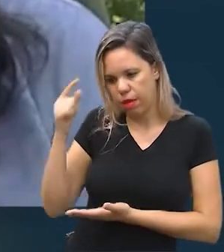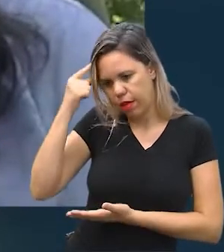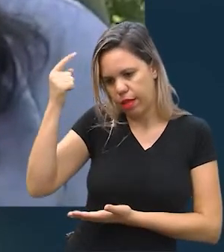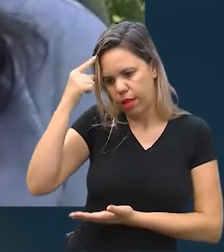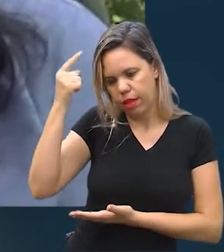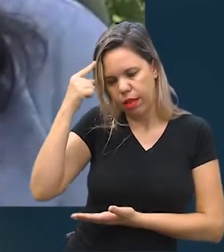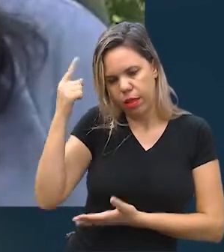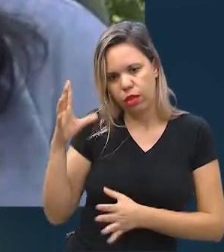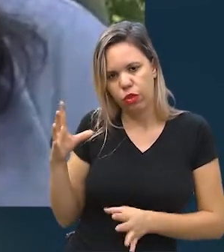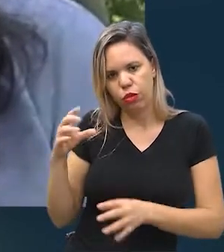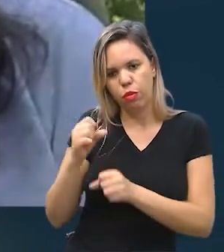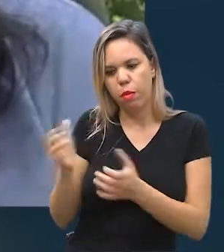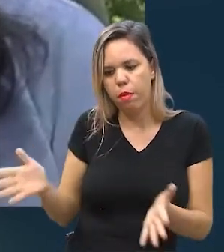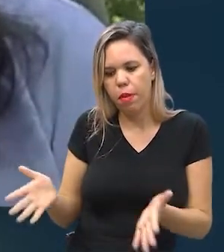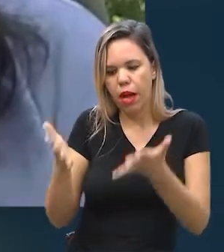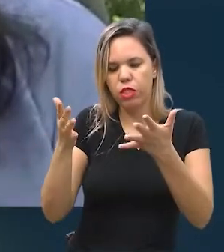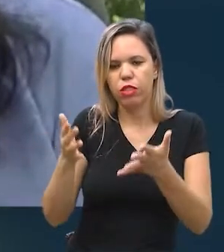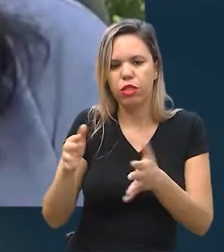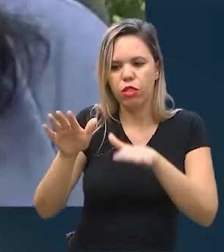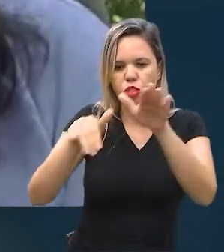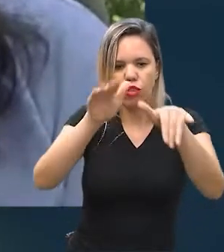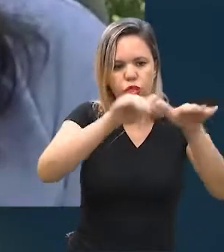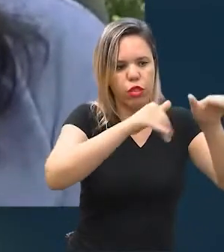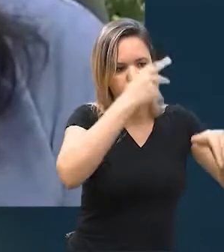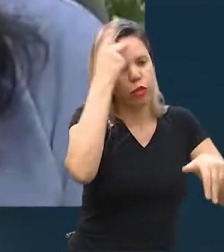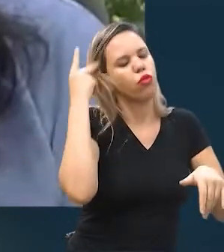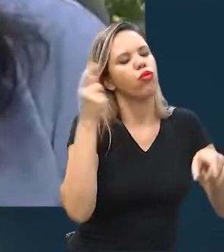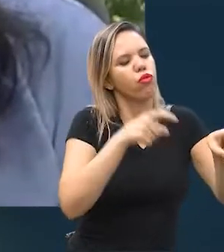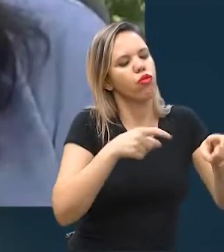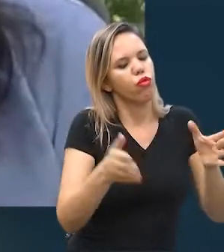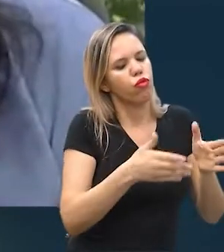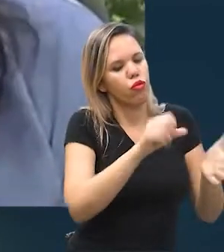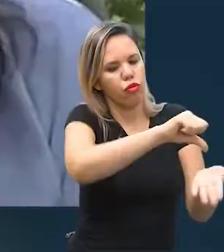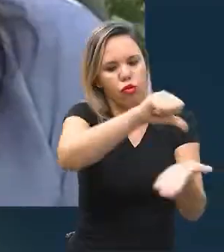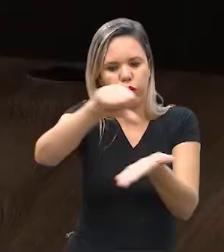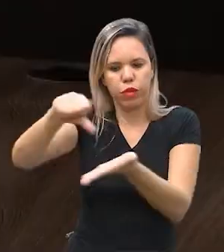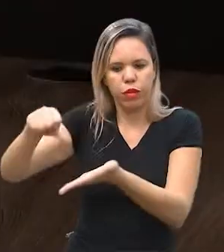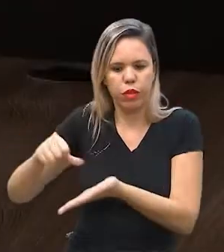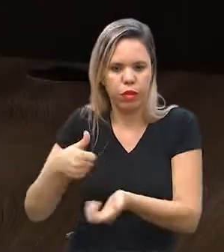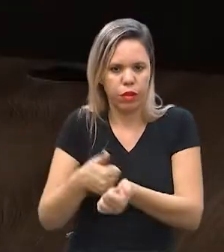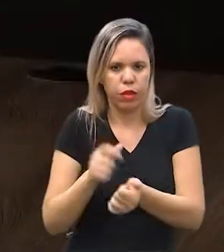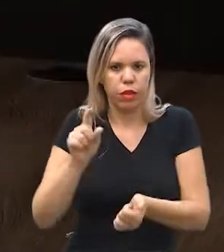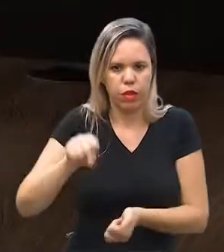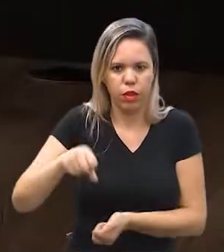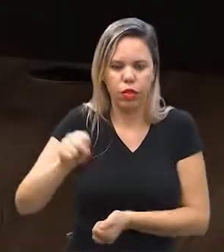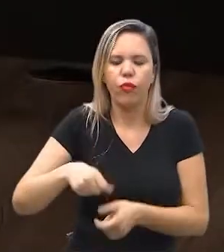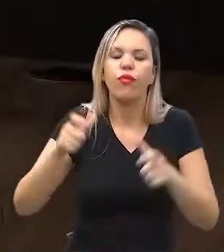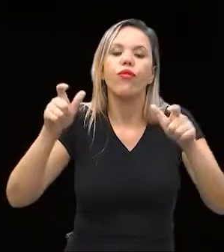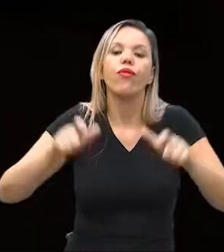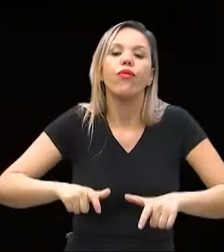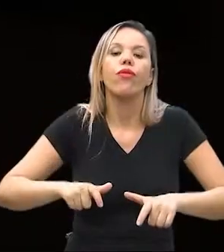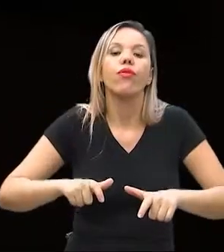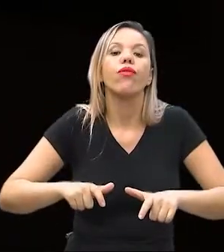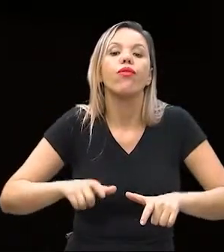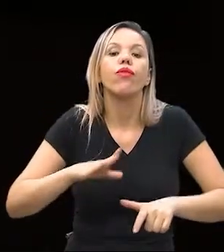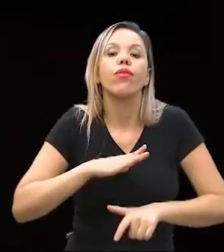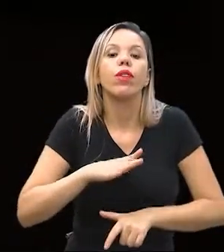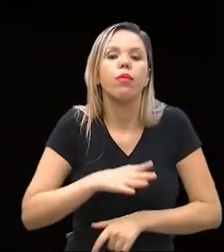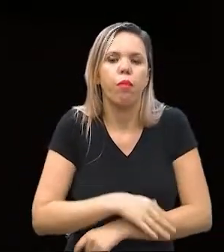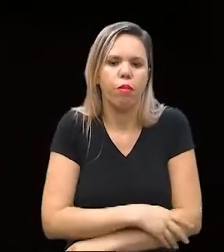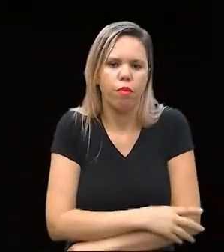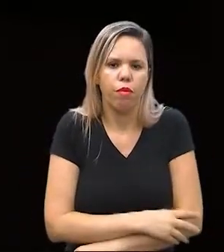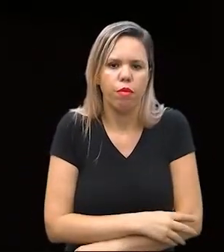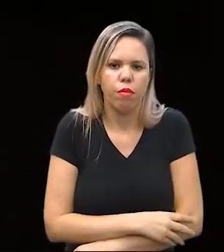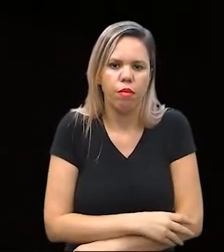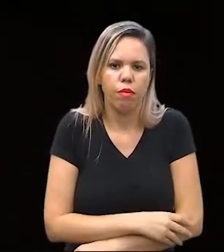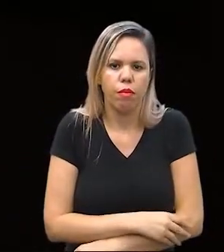de juntar mais gente, de chamar agricultores da região, né, Paula? Sim. O sítio fica onde?